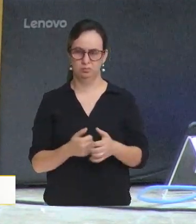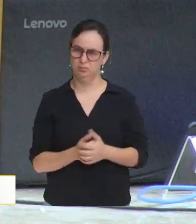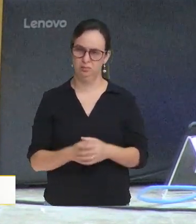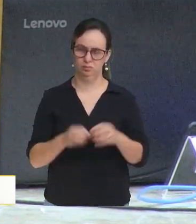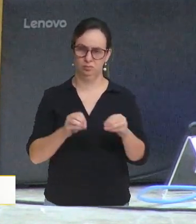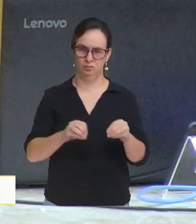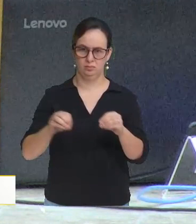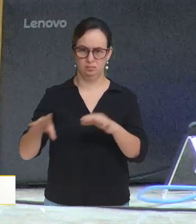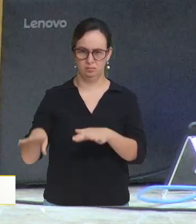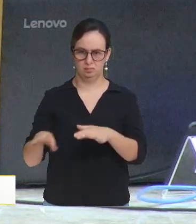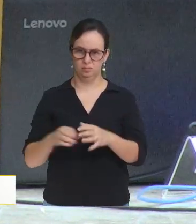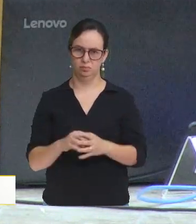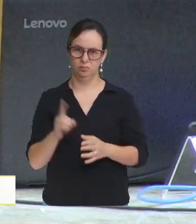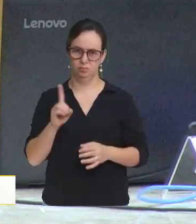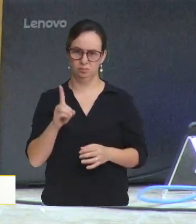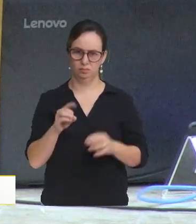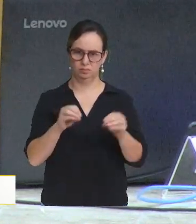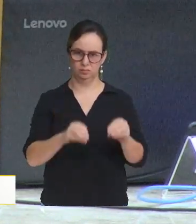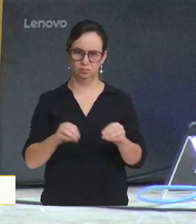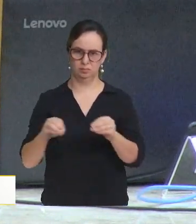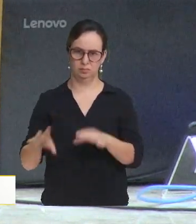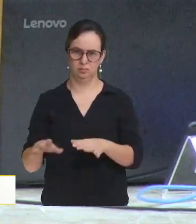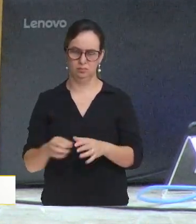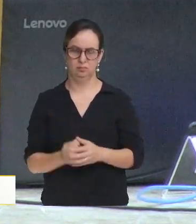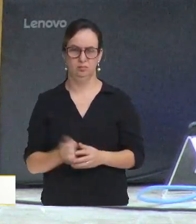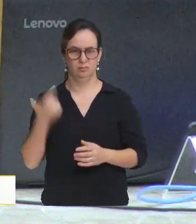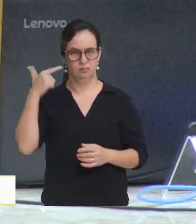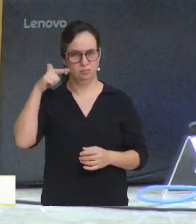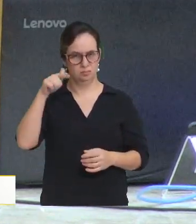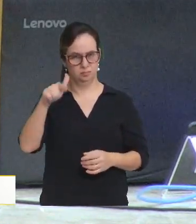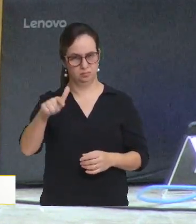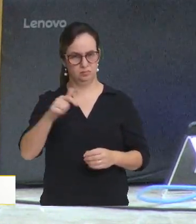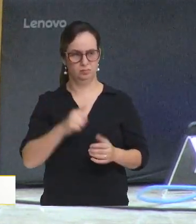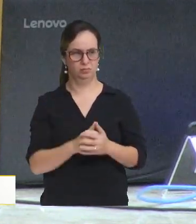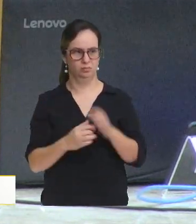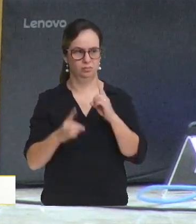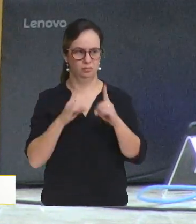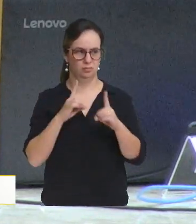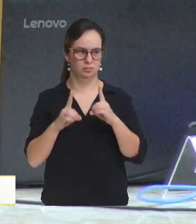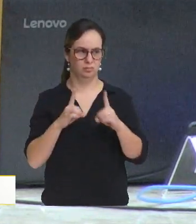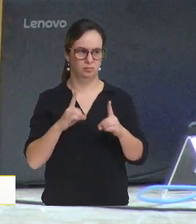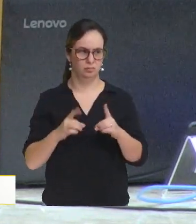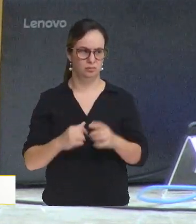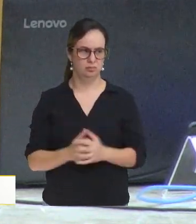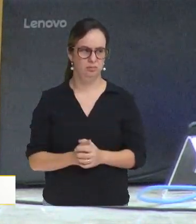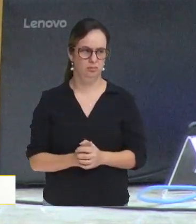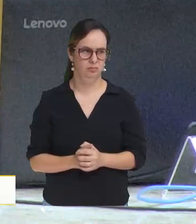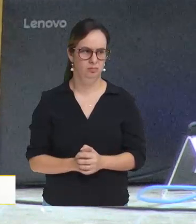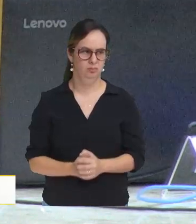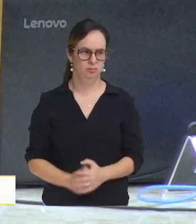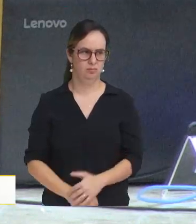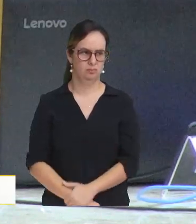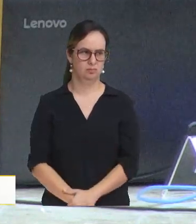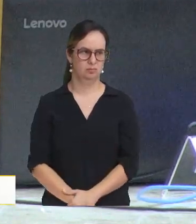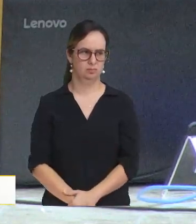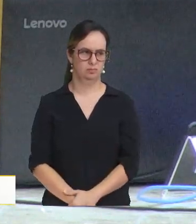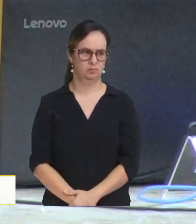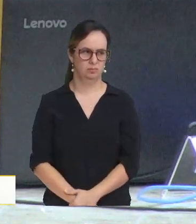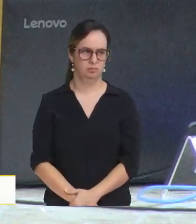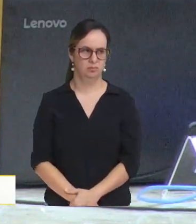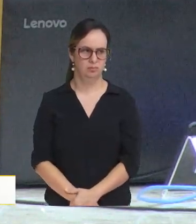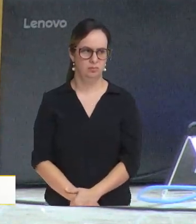disser não ao adiamento, aí nós prosseguimos a discussão. Só se o Regis retirar o pedido. Não retiro, por exemplo.